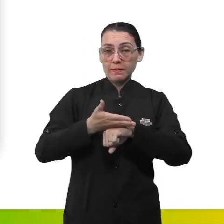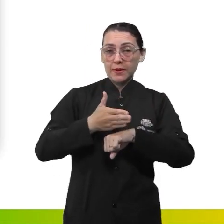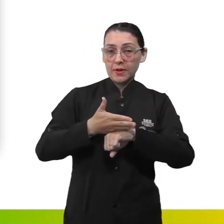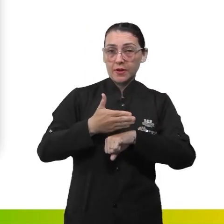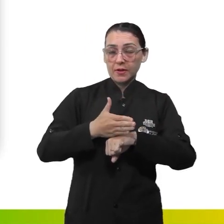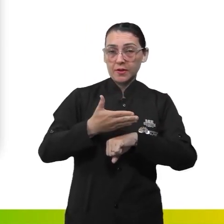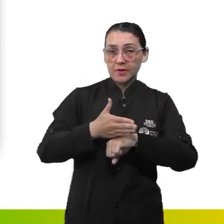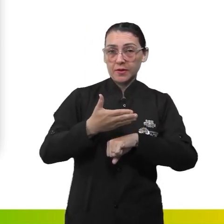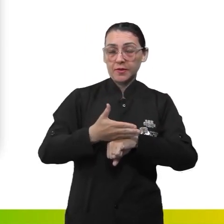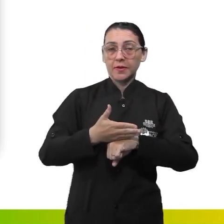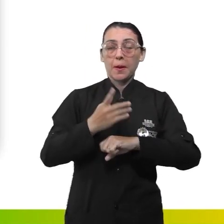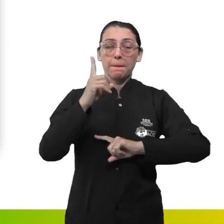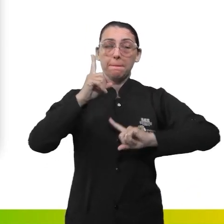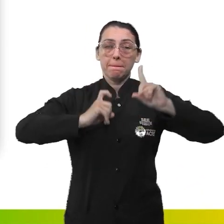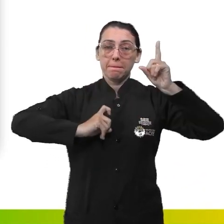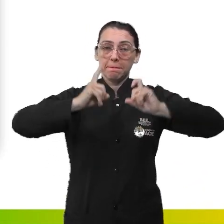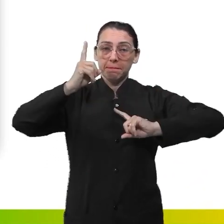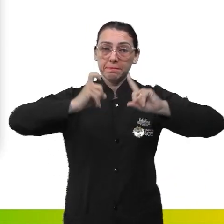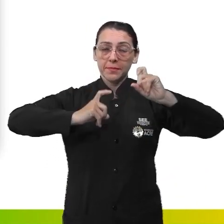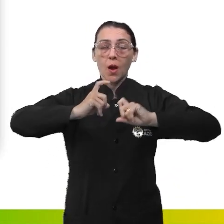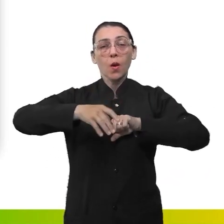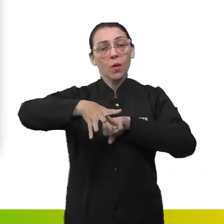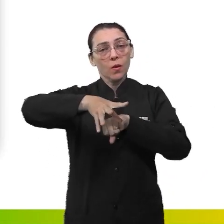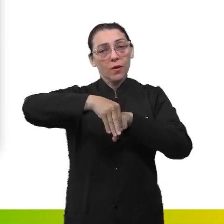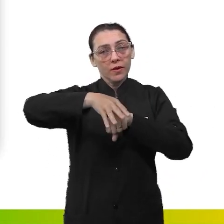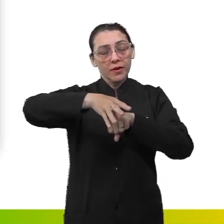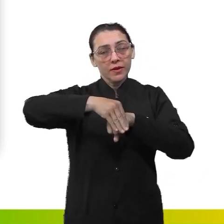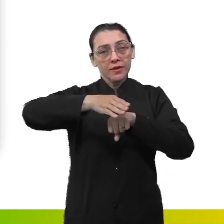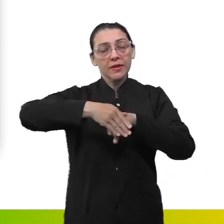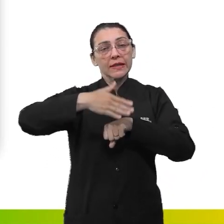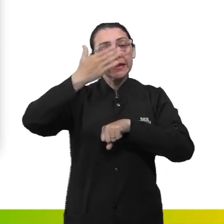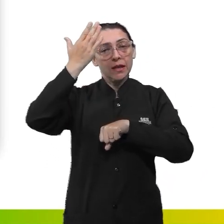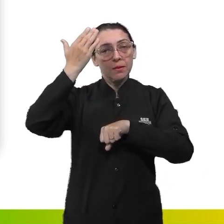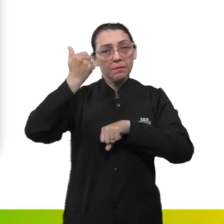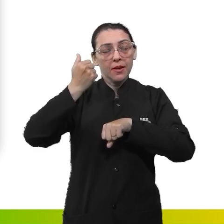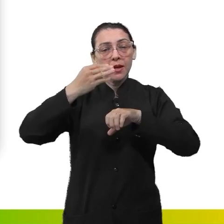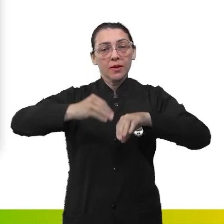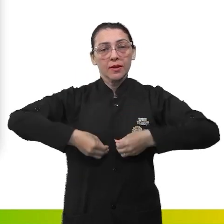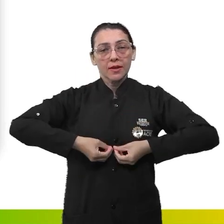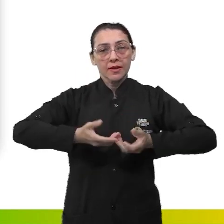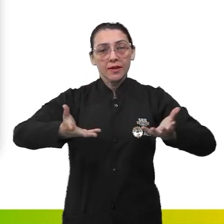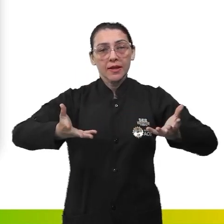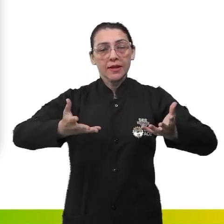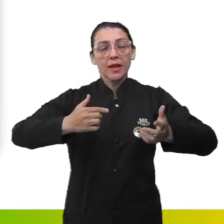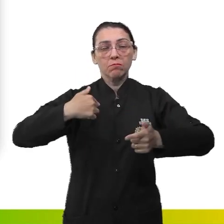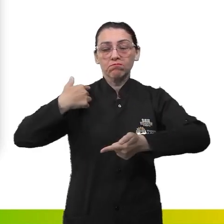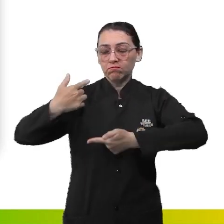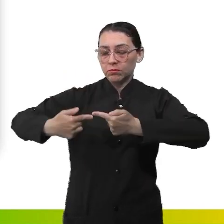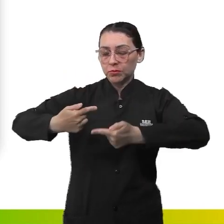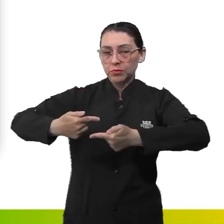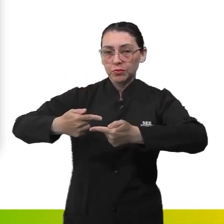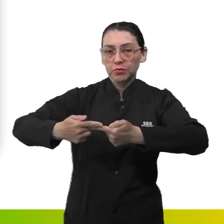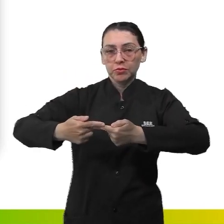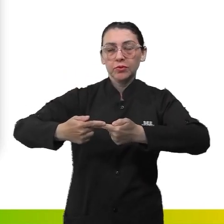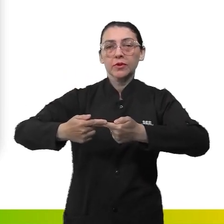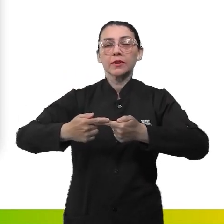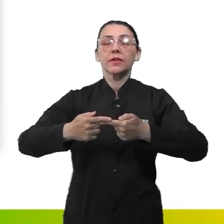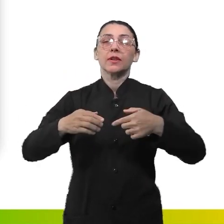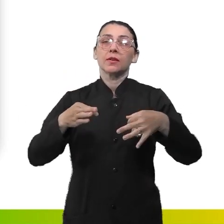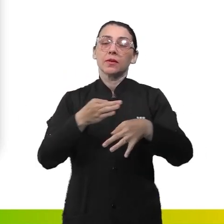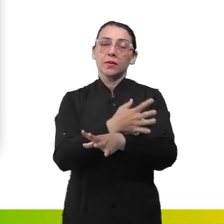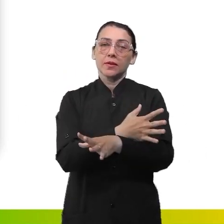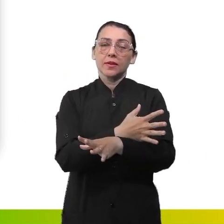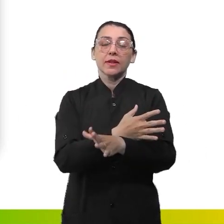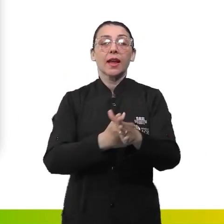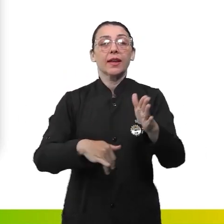práticas, expressões, conhecimentos e saberes transmitidos entre gerações e que formam